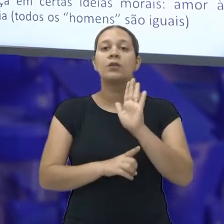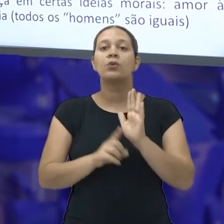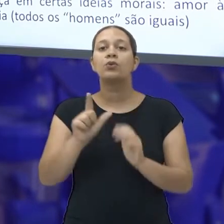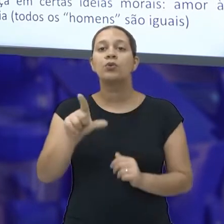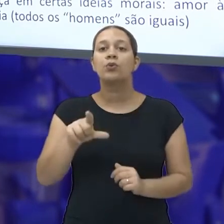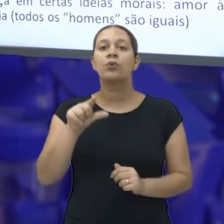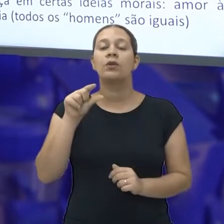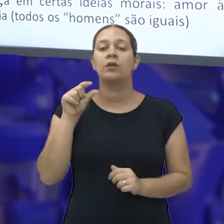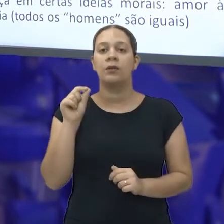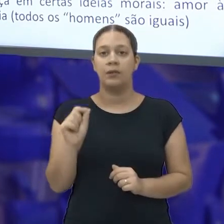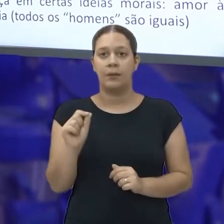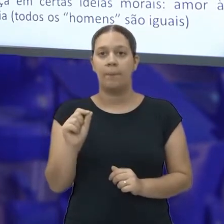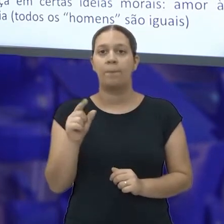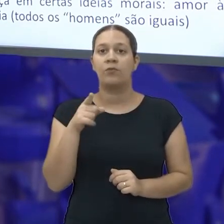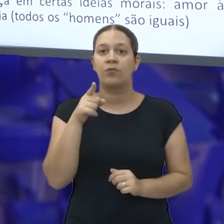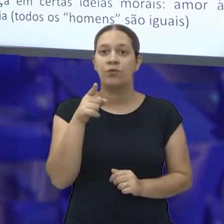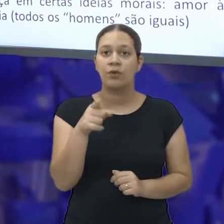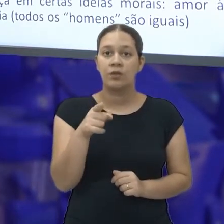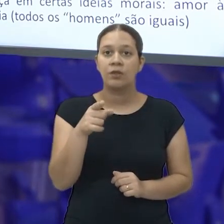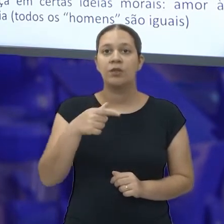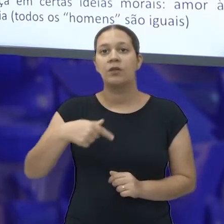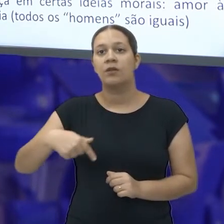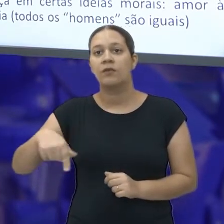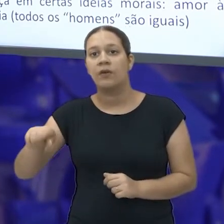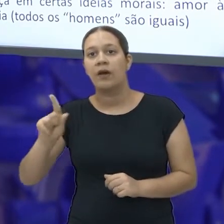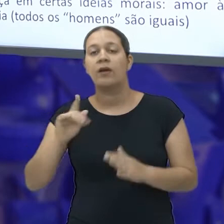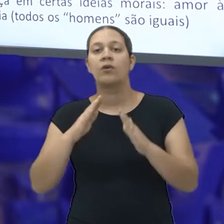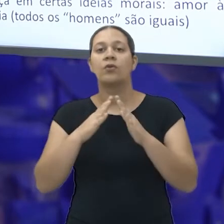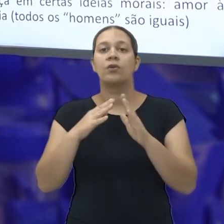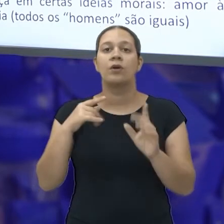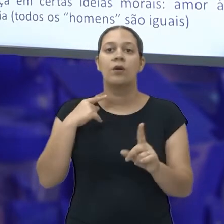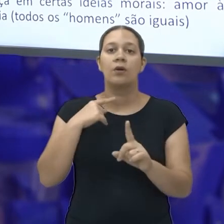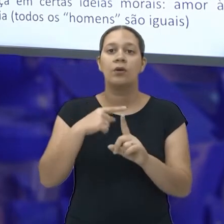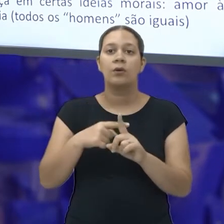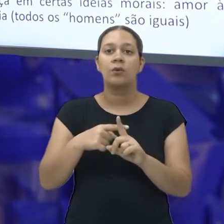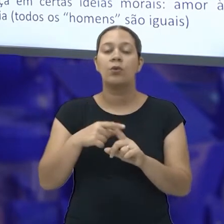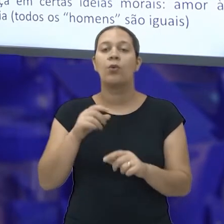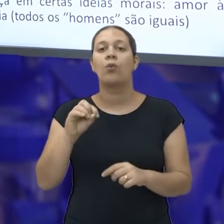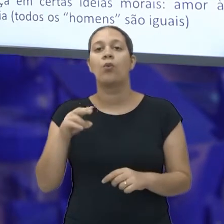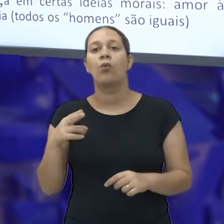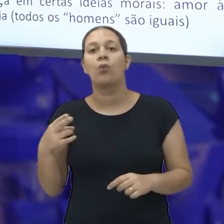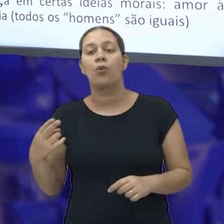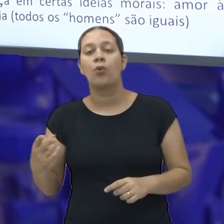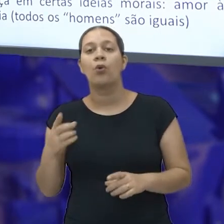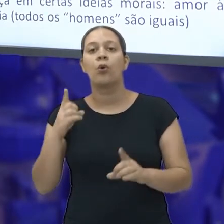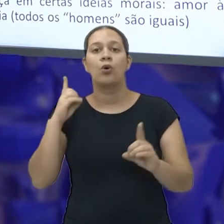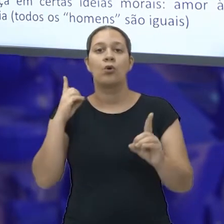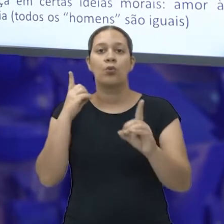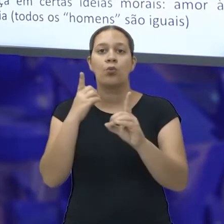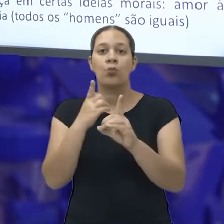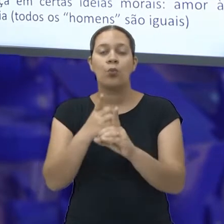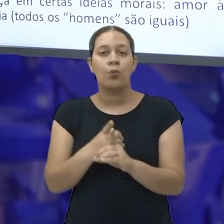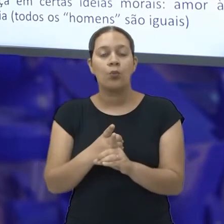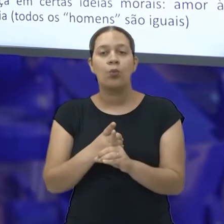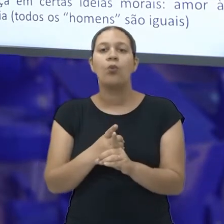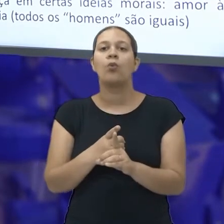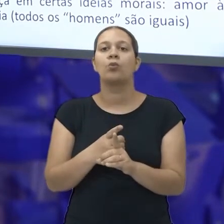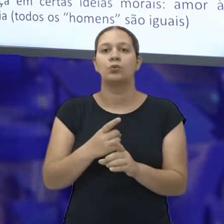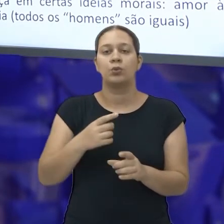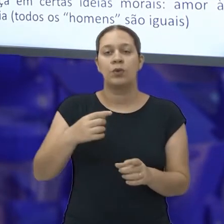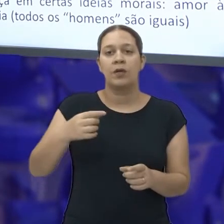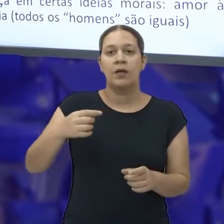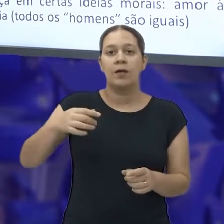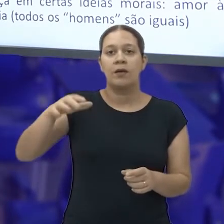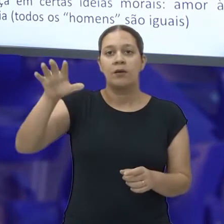religiosa. Portanto, quando você vai à igreja, ou vai ao encontro espírita, ou vai